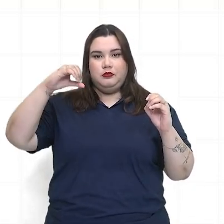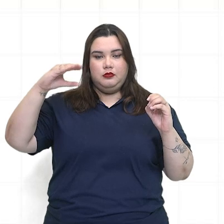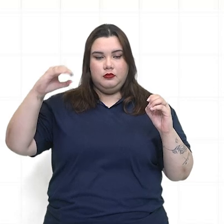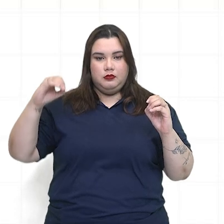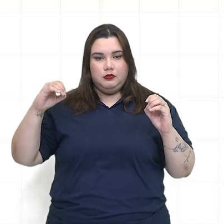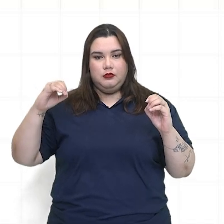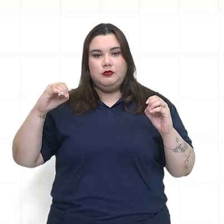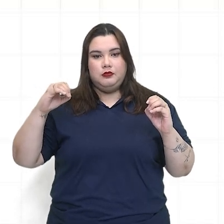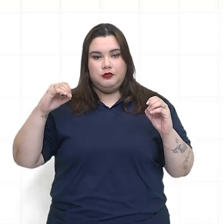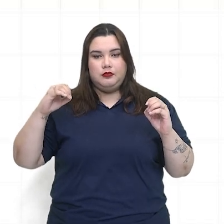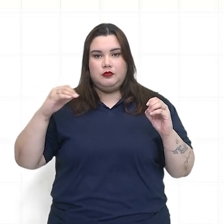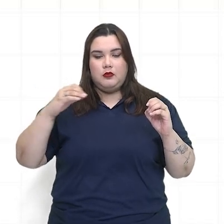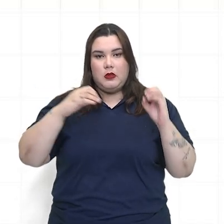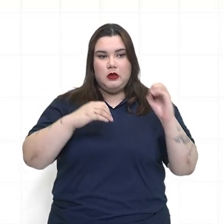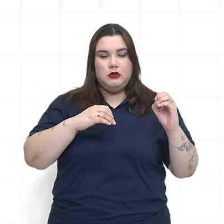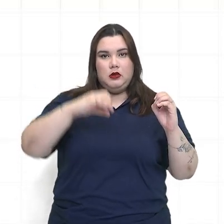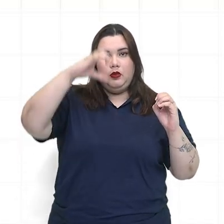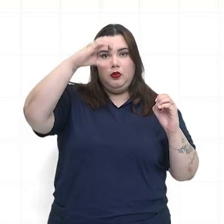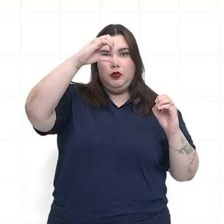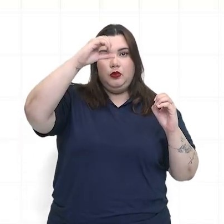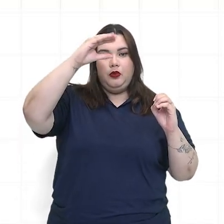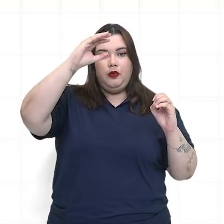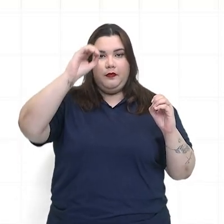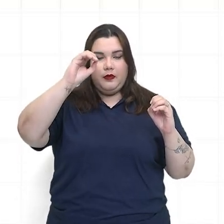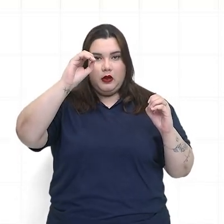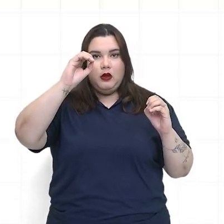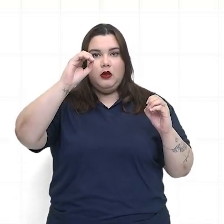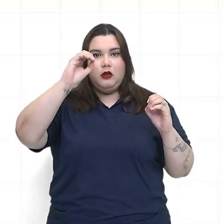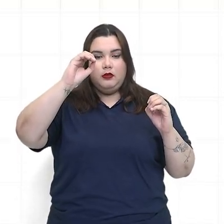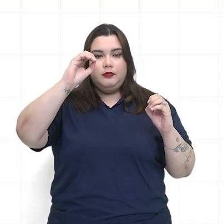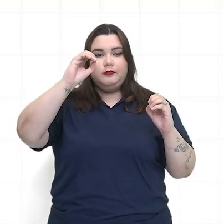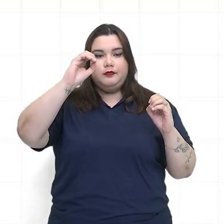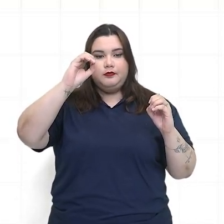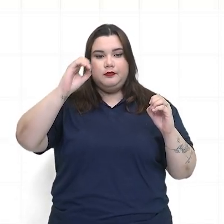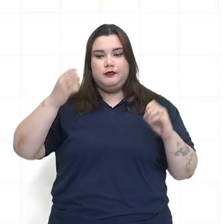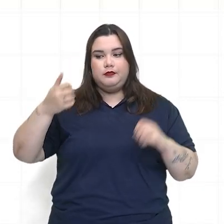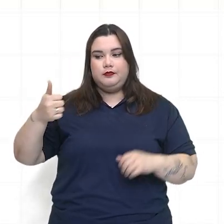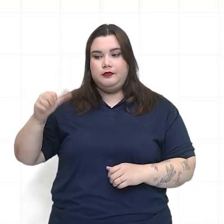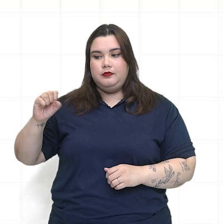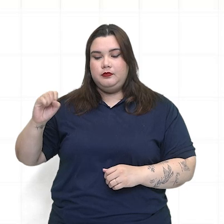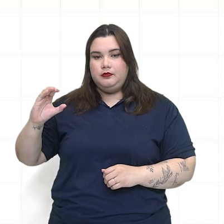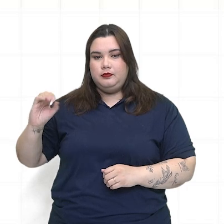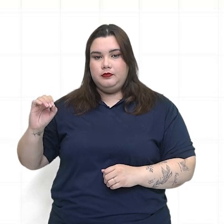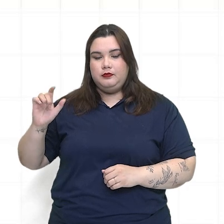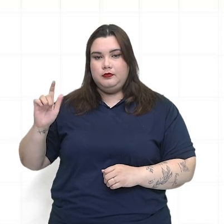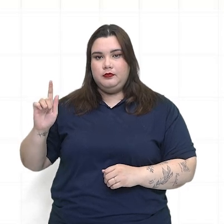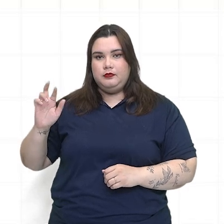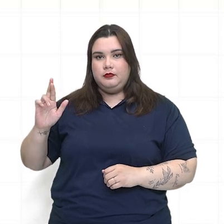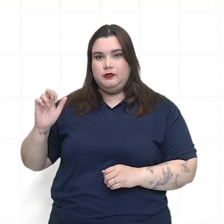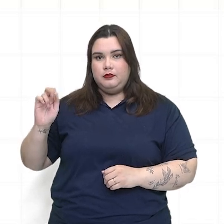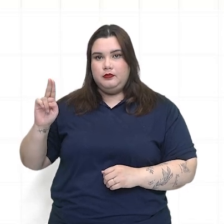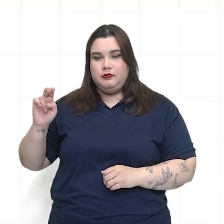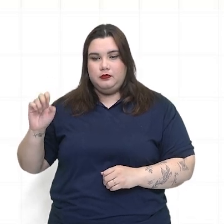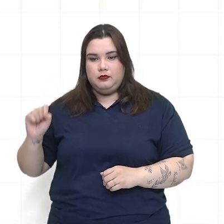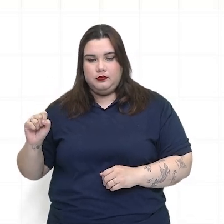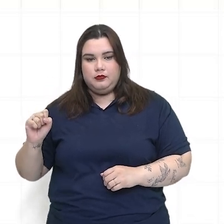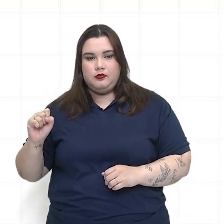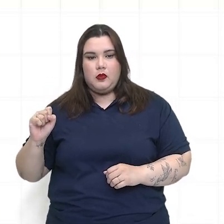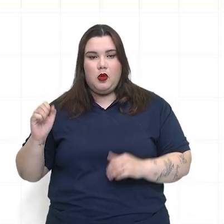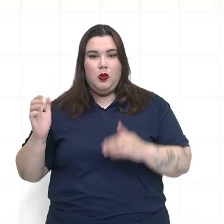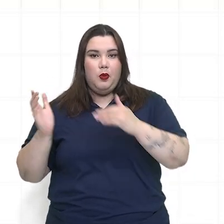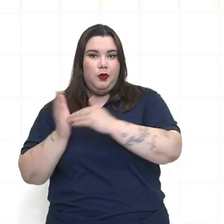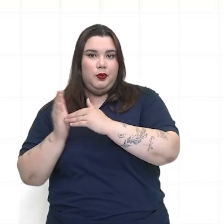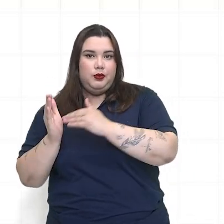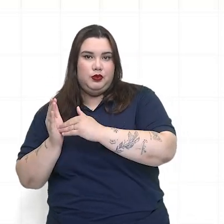90 graus, que é o ângulo reto, que a gente acabou de conhecer, e 180 graus, que é a medida final